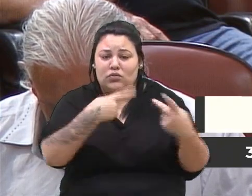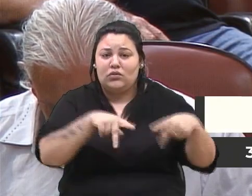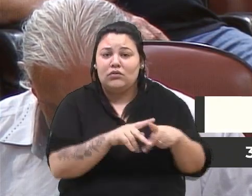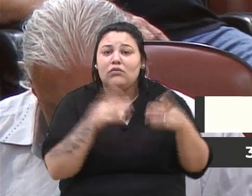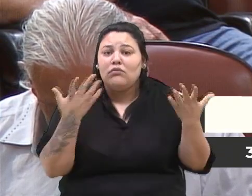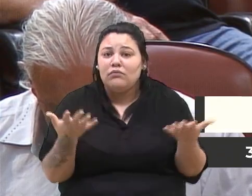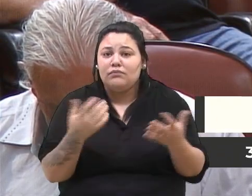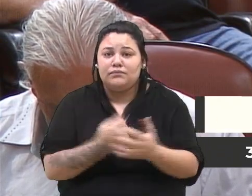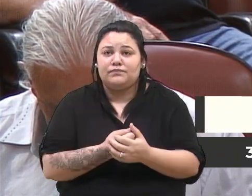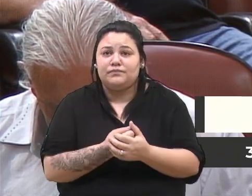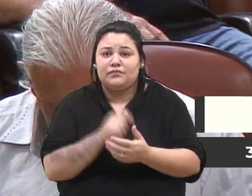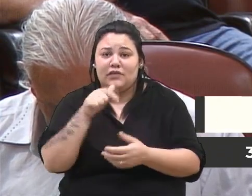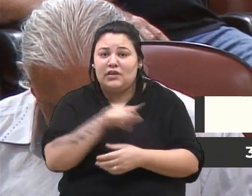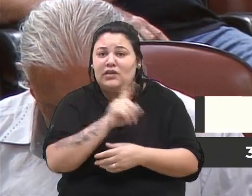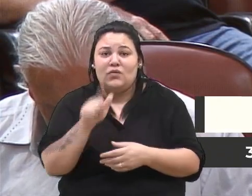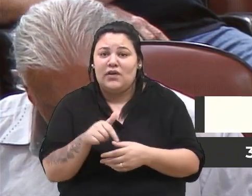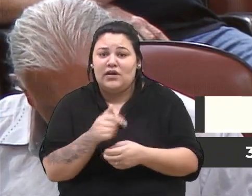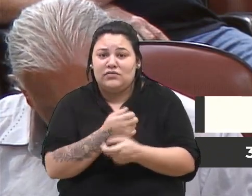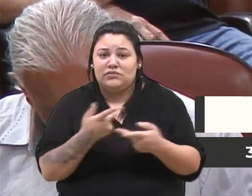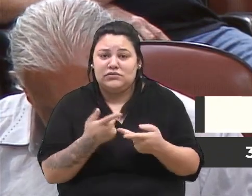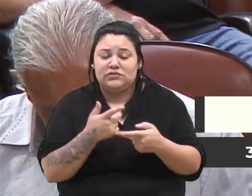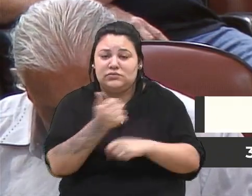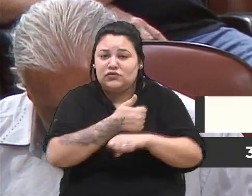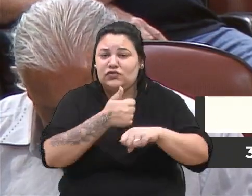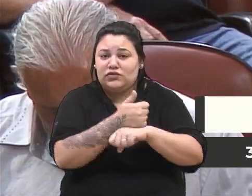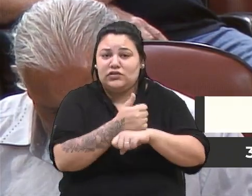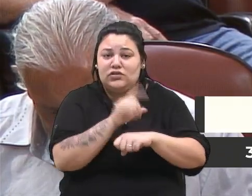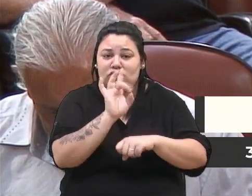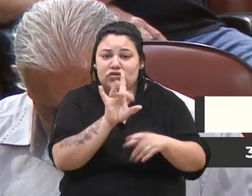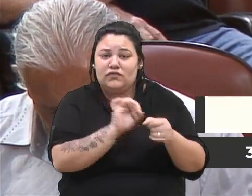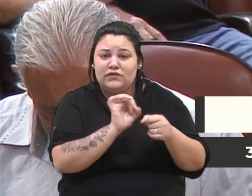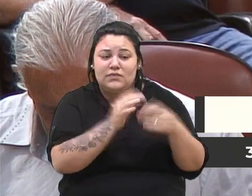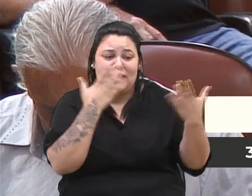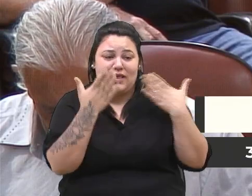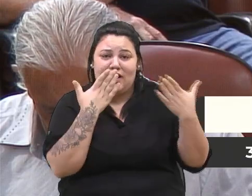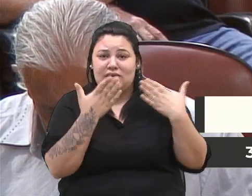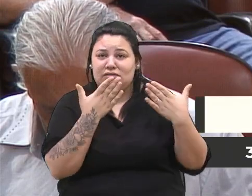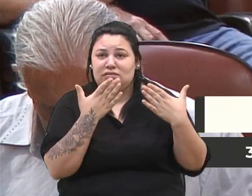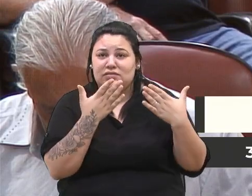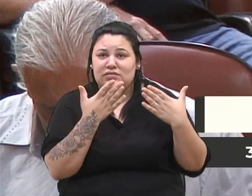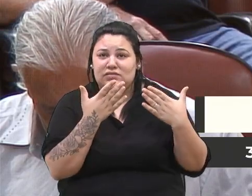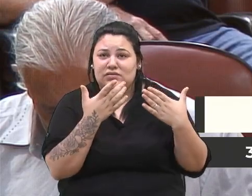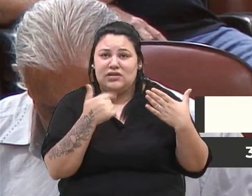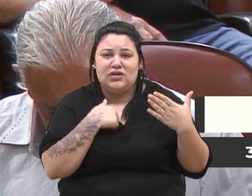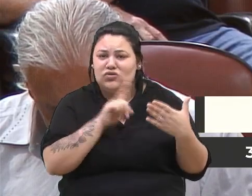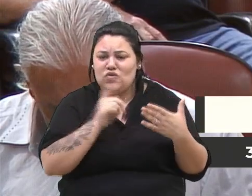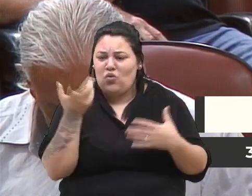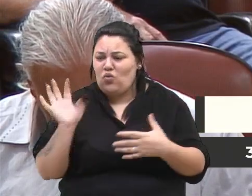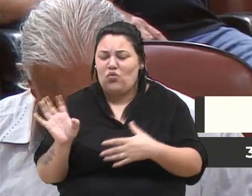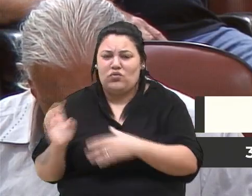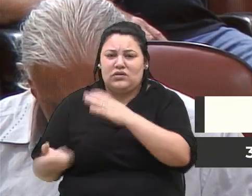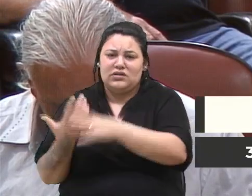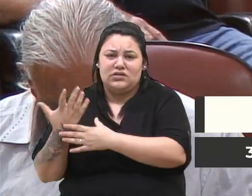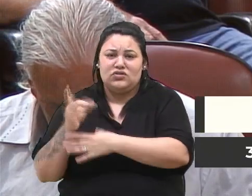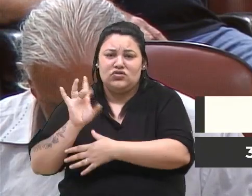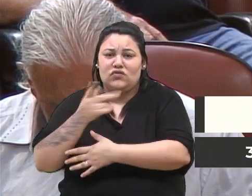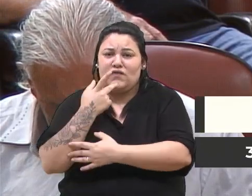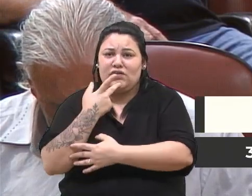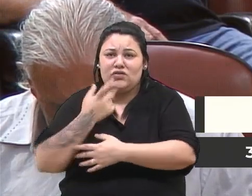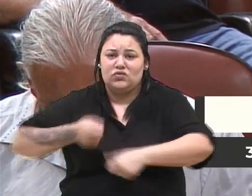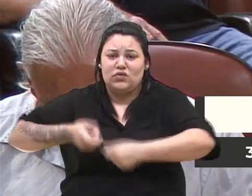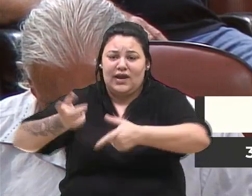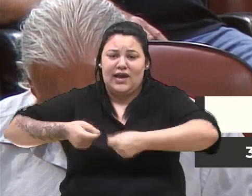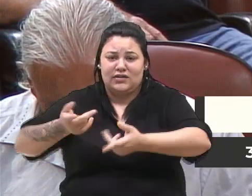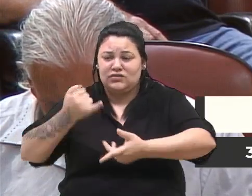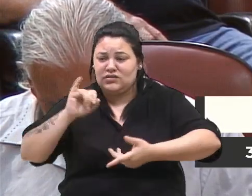Aqui não é questão de cargo, eu só fiz uma análise, colegas, lá no meu início da minha fala. Eu não sou contra a criação. Eu só estou querendo dizer do custo, que se a gente for